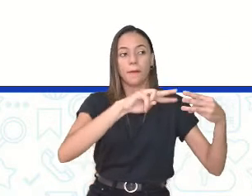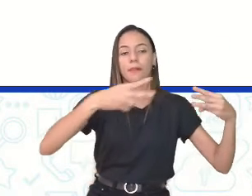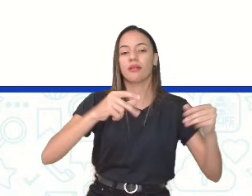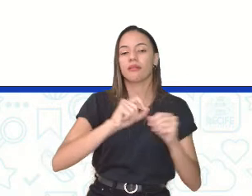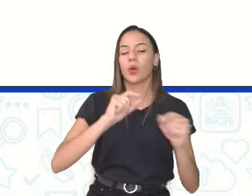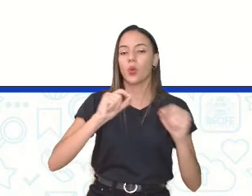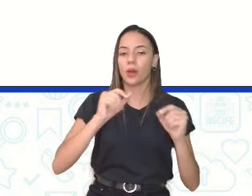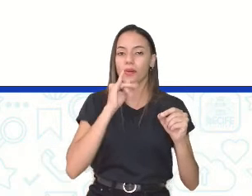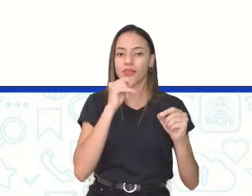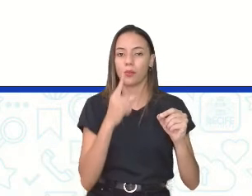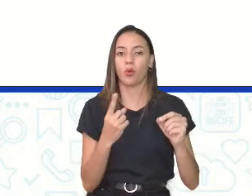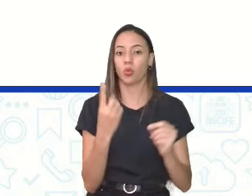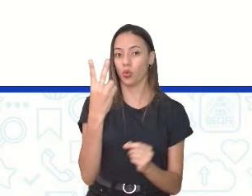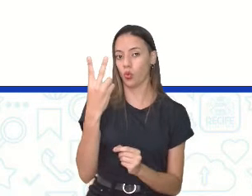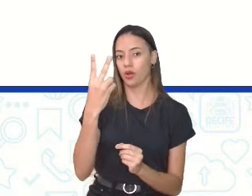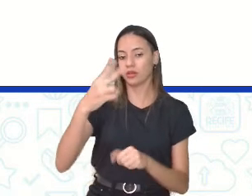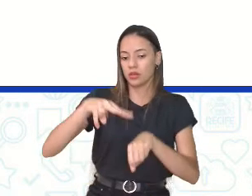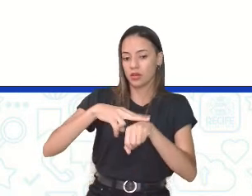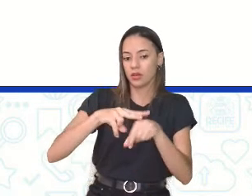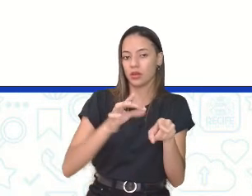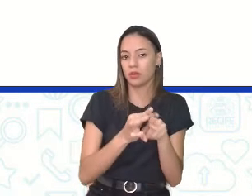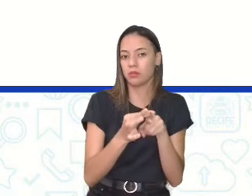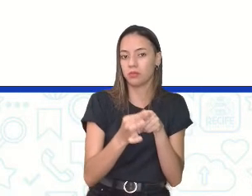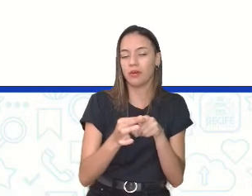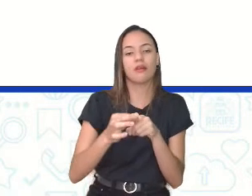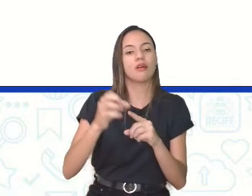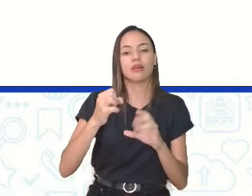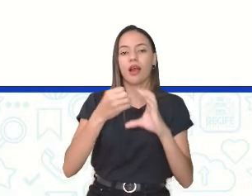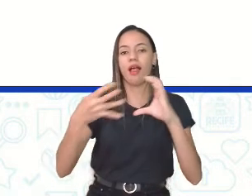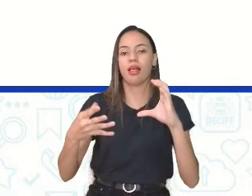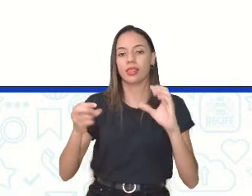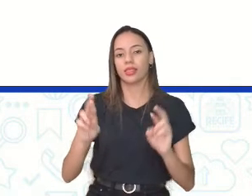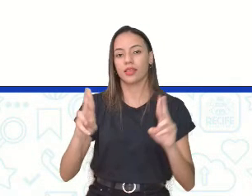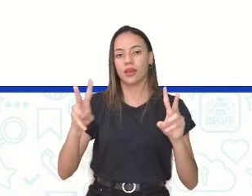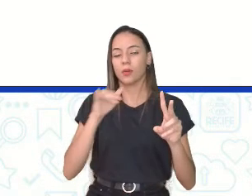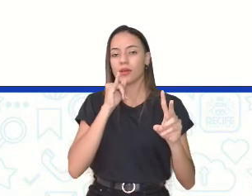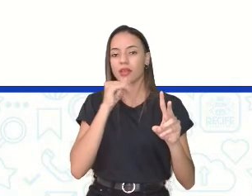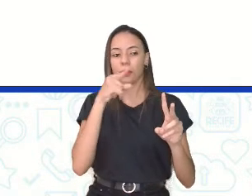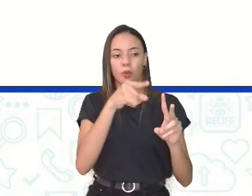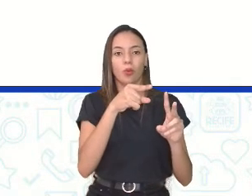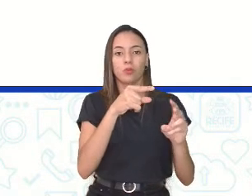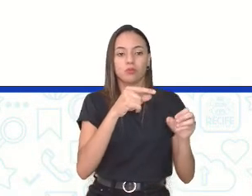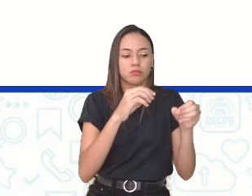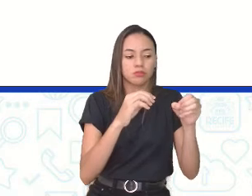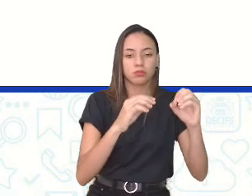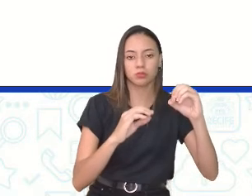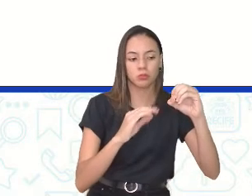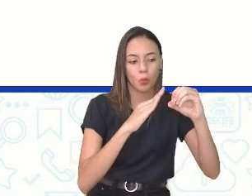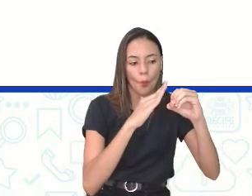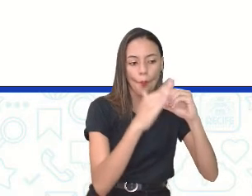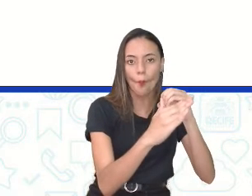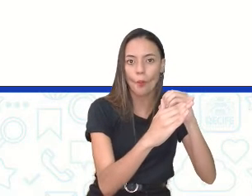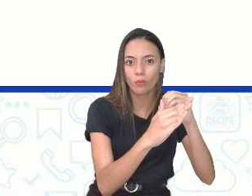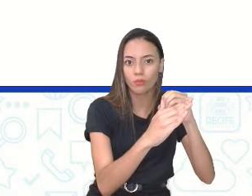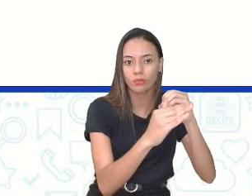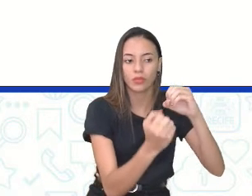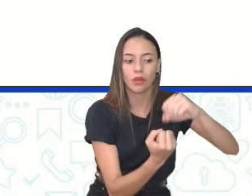uma rugosa. E aí, a lisa, ela vinha daquela linhagem que era pura, só semente lisa,